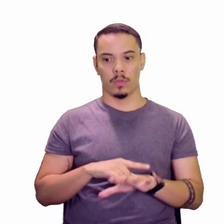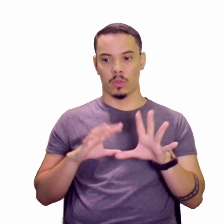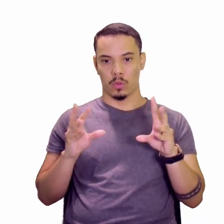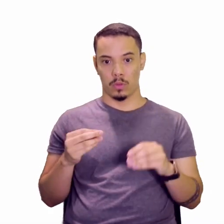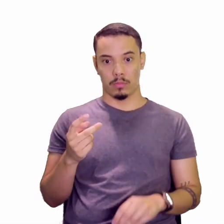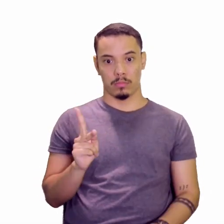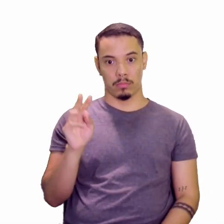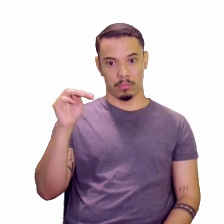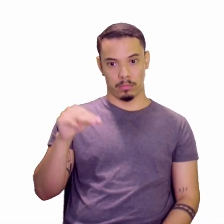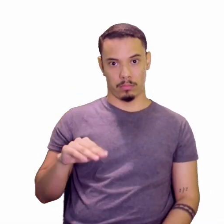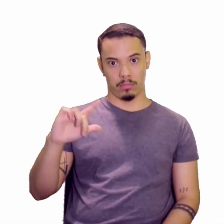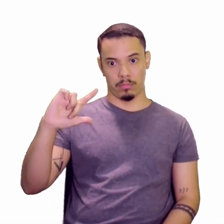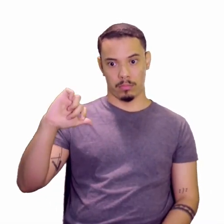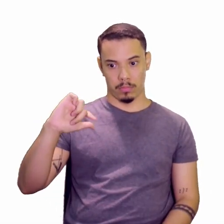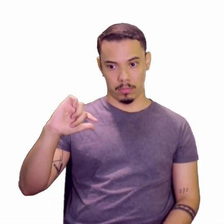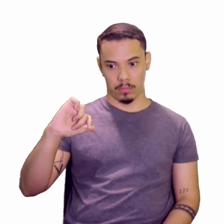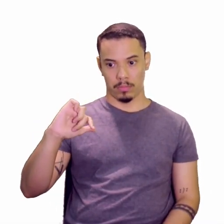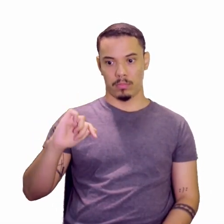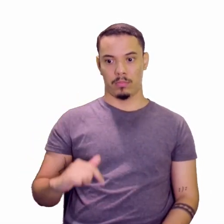hora, normal, né?